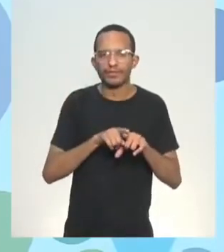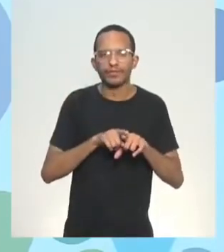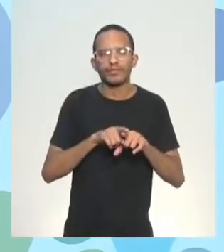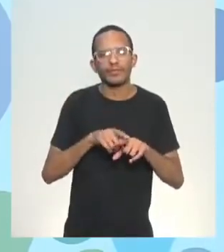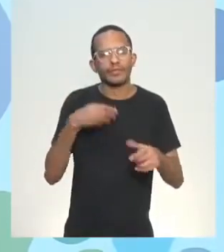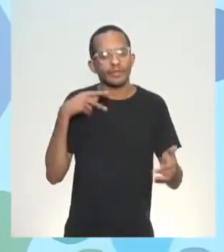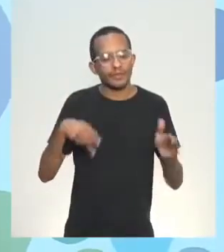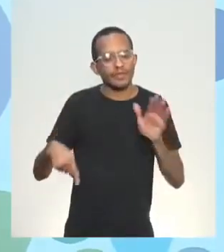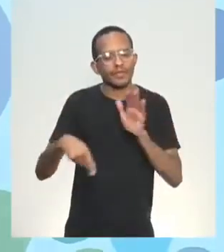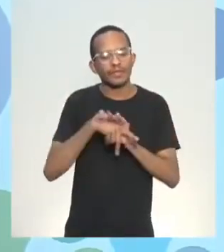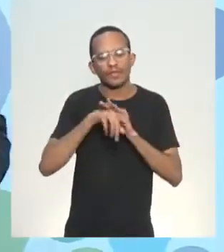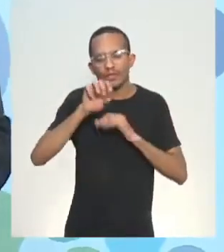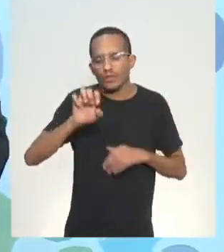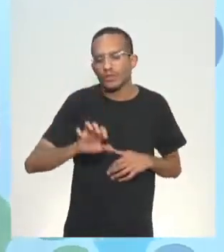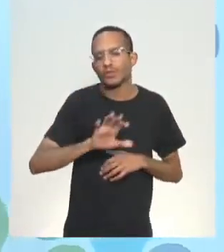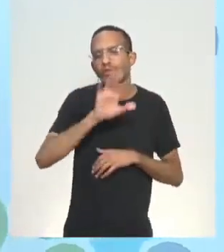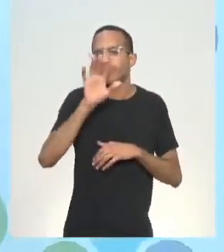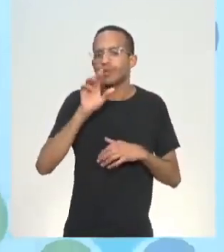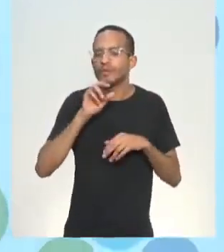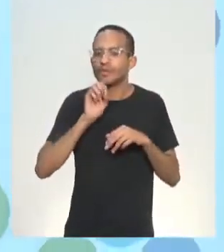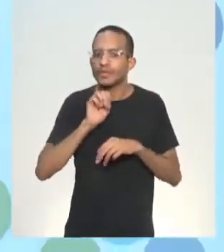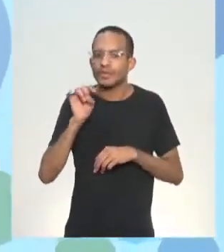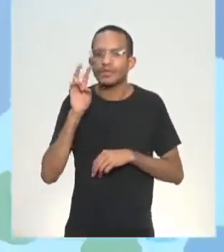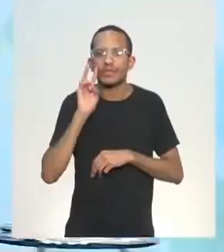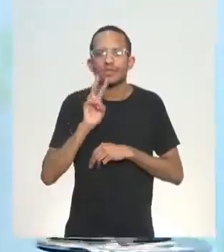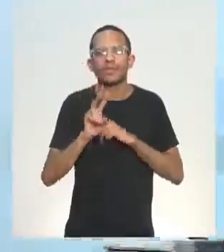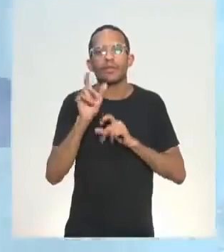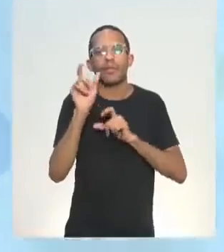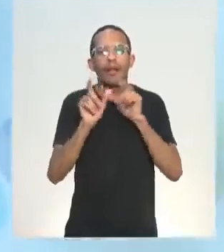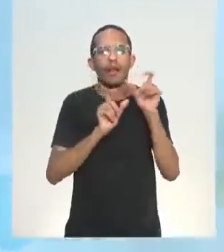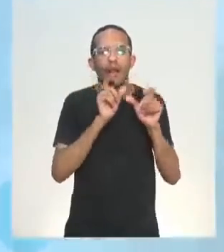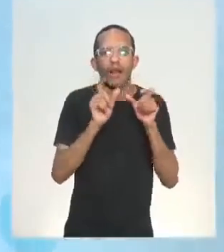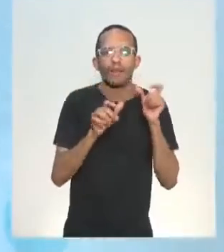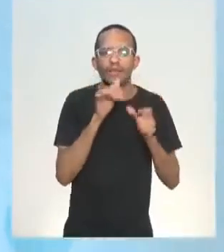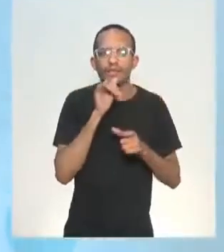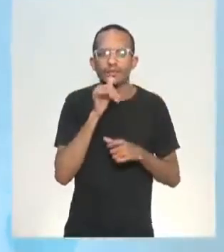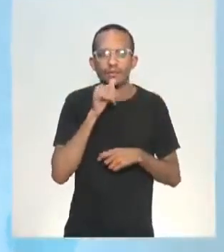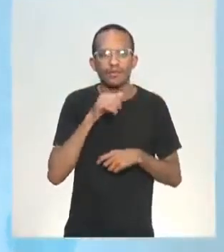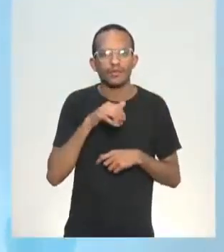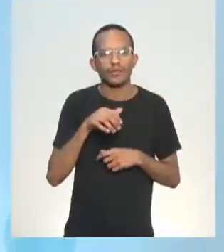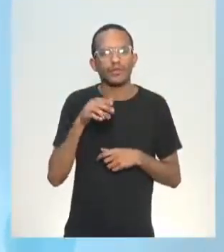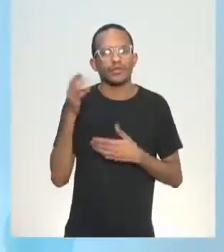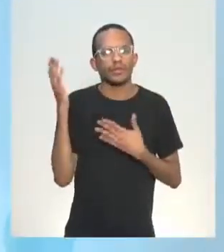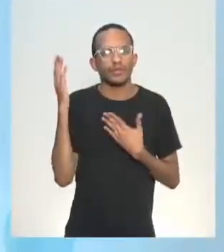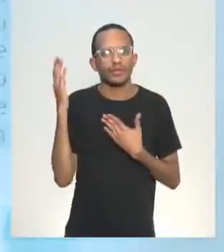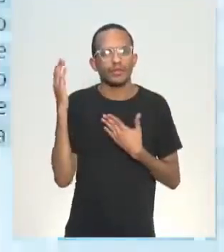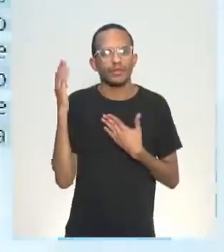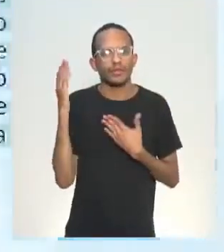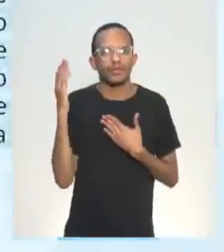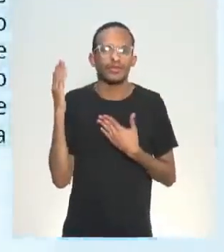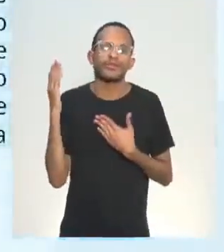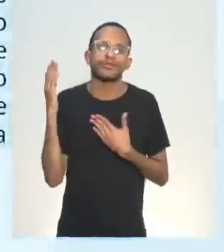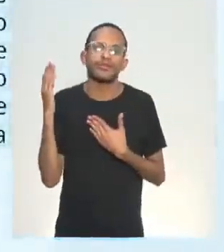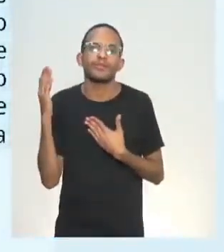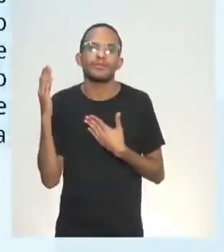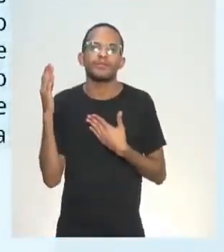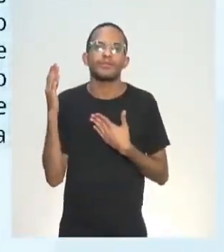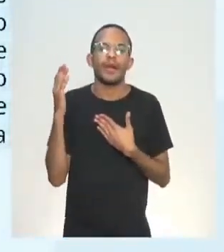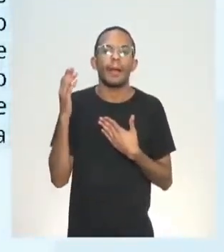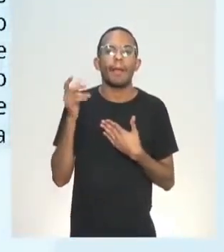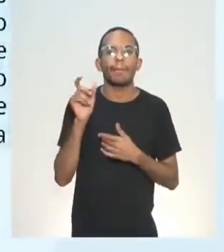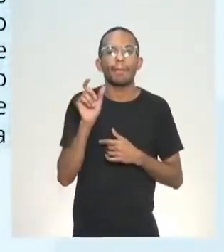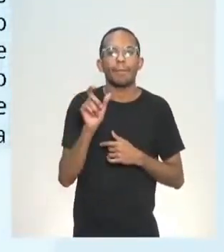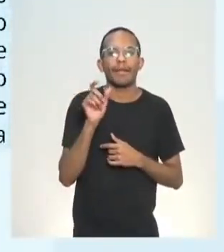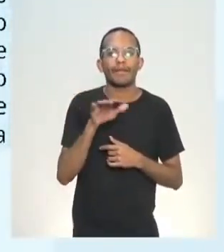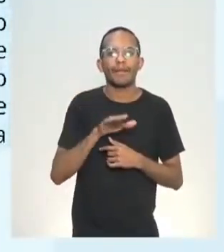com os europeus, tá certo? Então, se a gente vê aqui palavras, ó, shampoo e futebol, né? São palavras que vêm